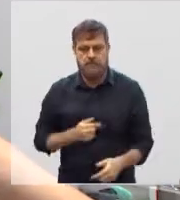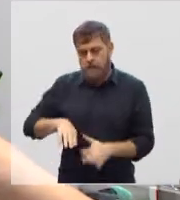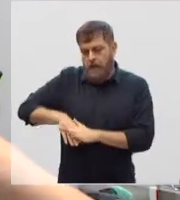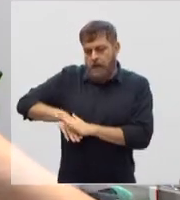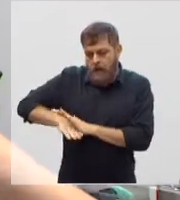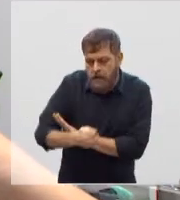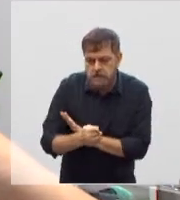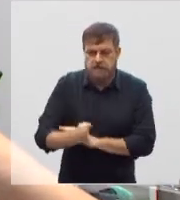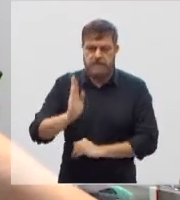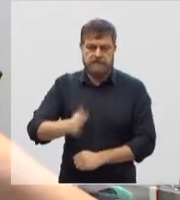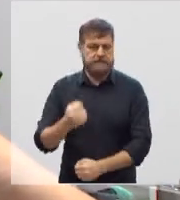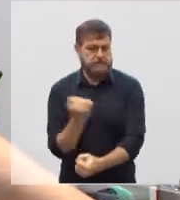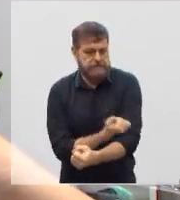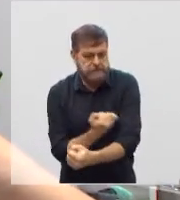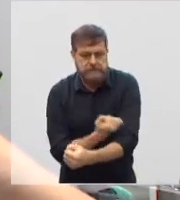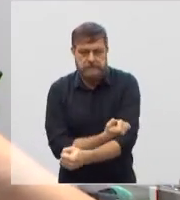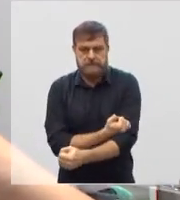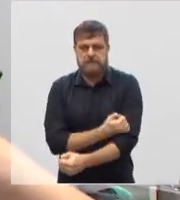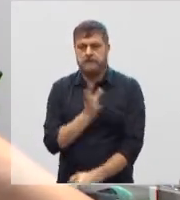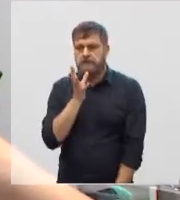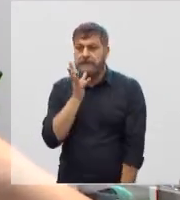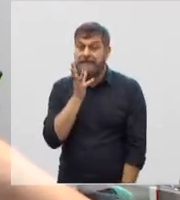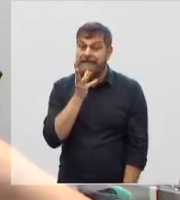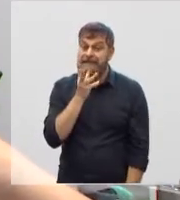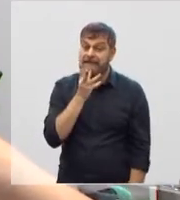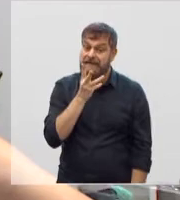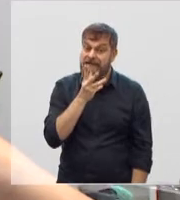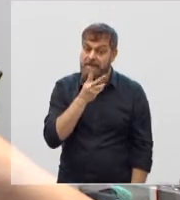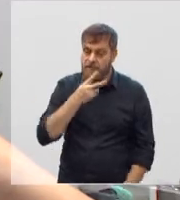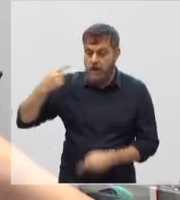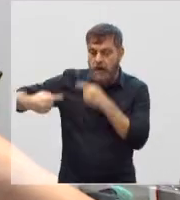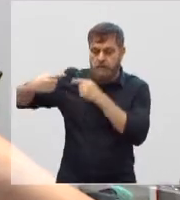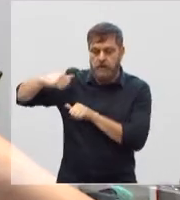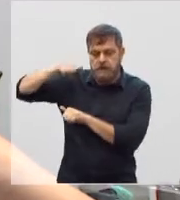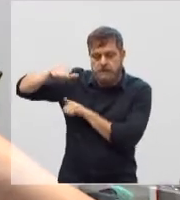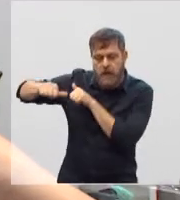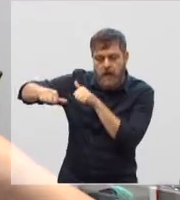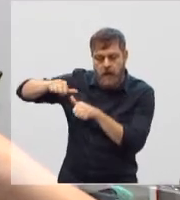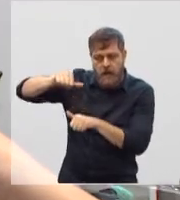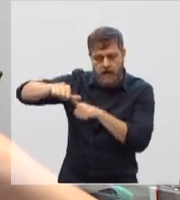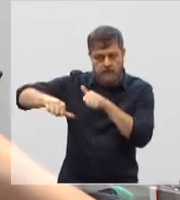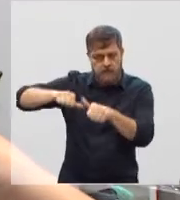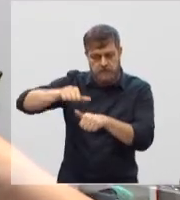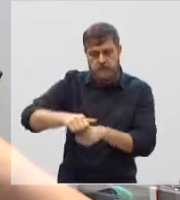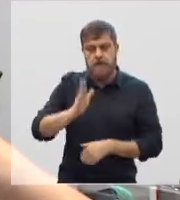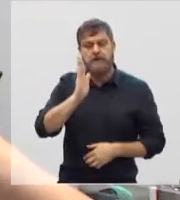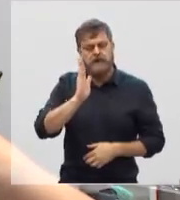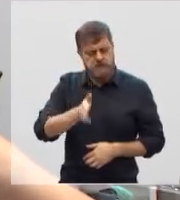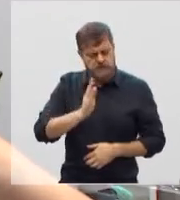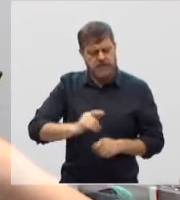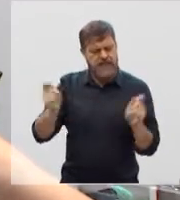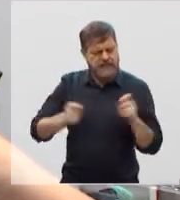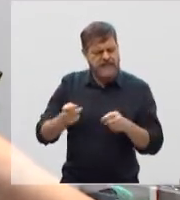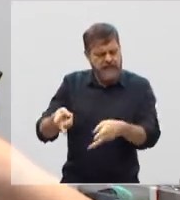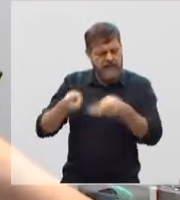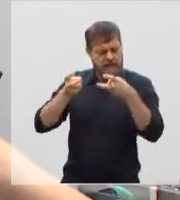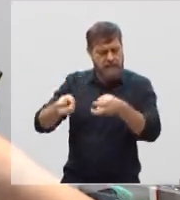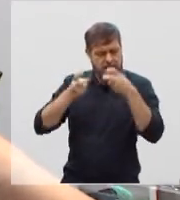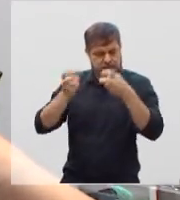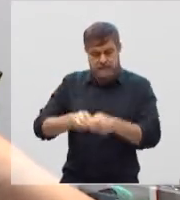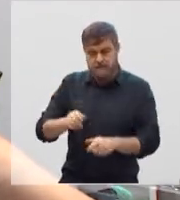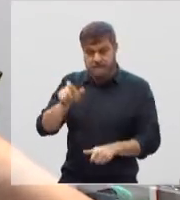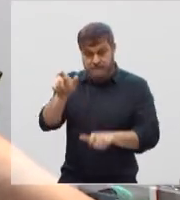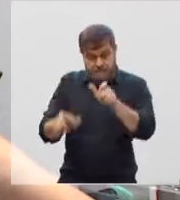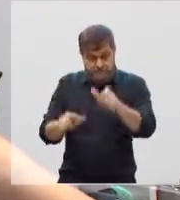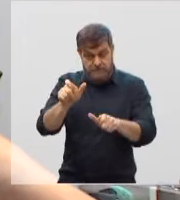uma percepção tão rapidamente. Ela é morosa, é muito paulatina, mas eu percebo já